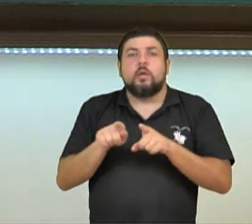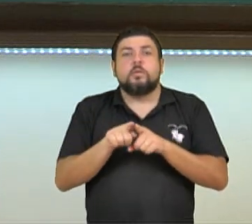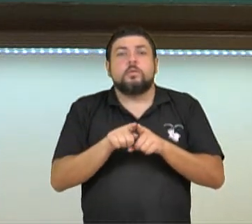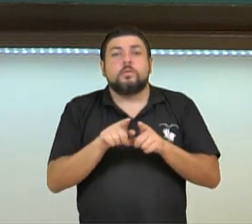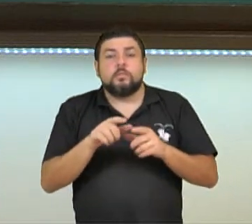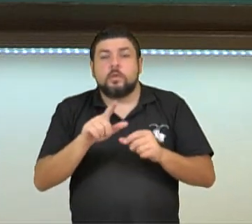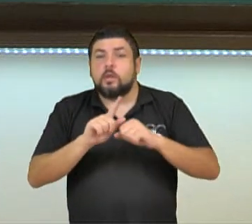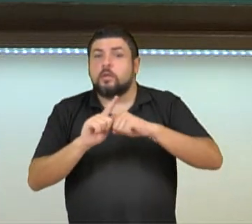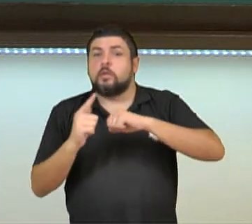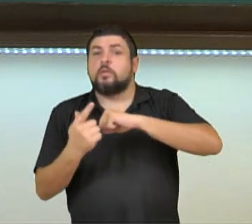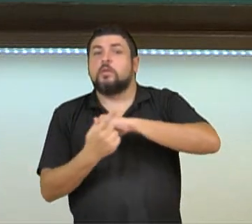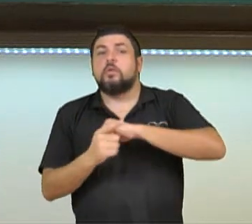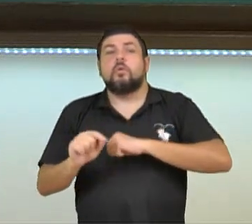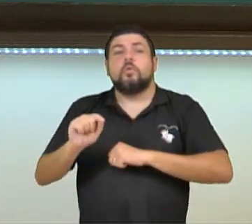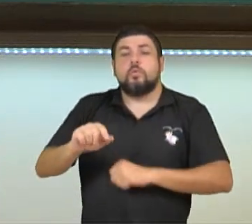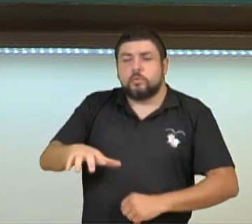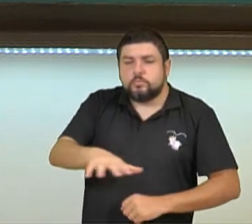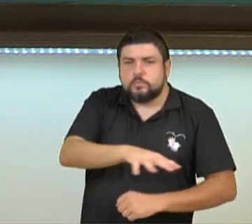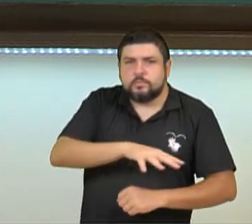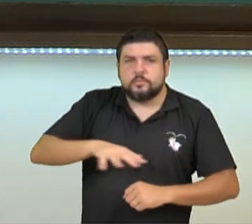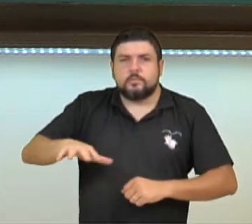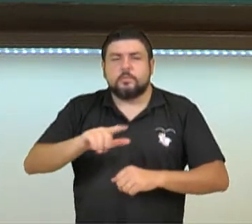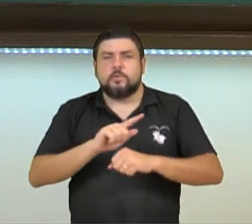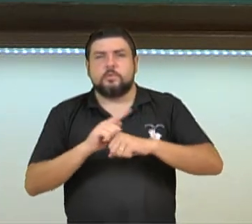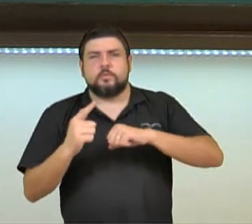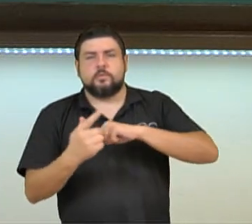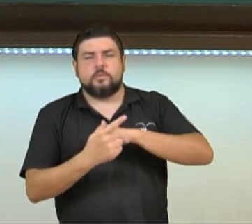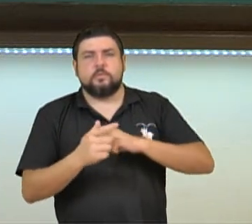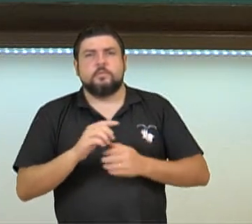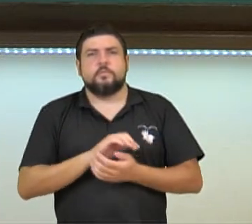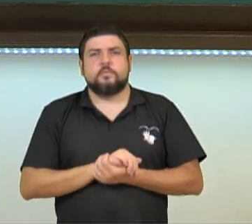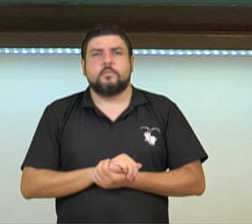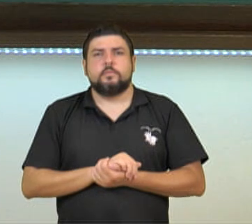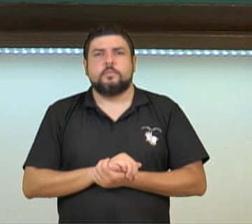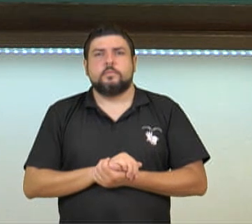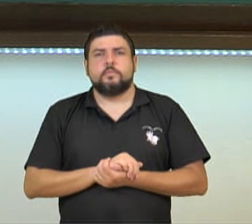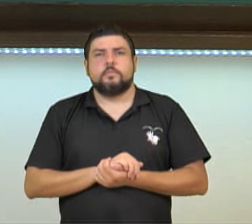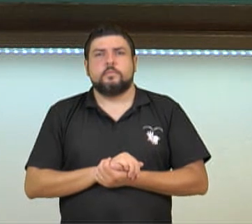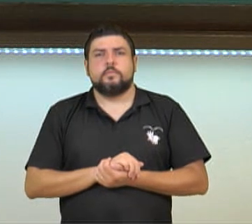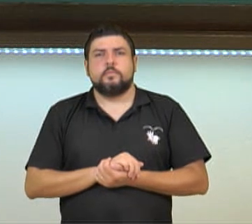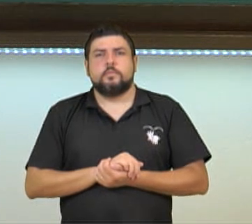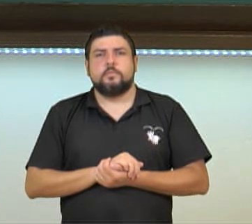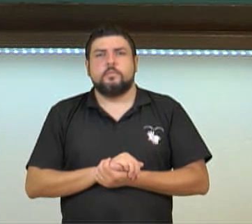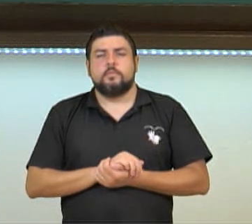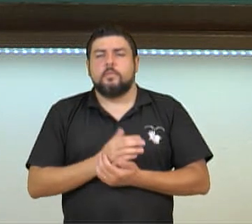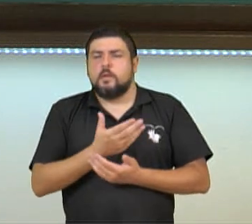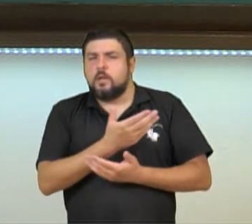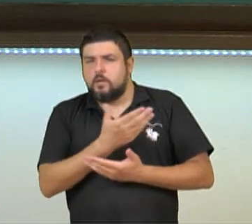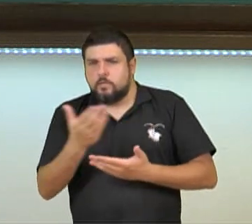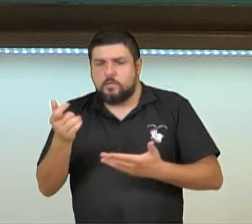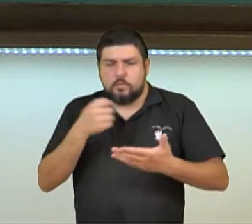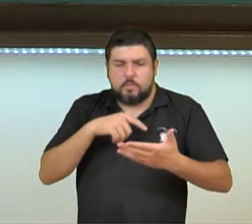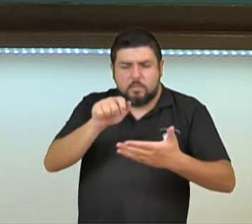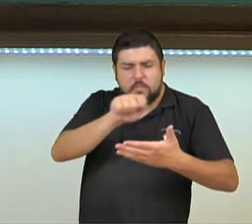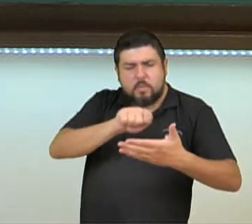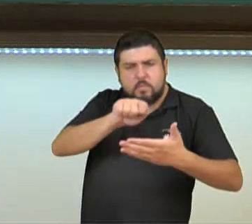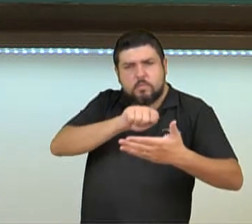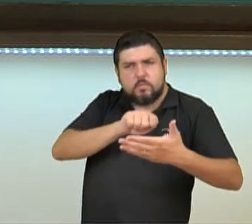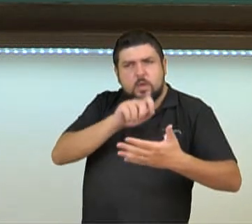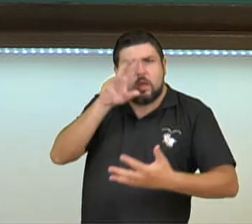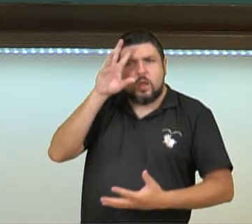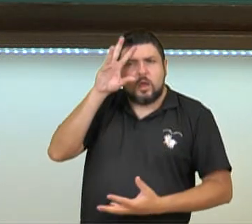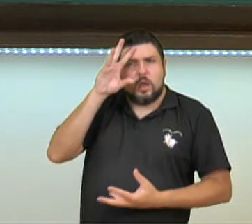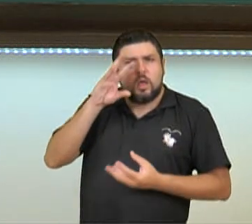geográfico. Então aqui, vejam que eu não li a resposta, bem como vocês podem fazer, só que orientando esses processos para que você